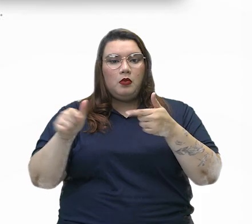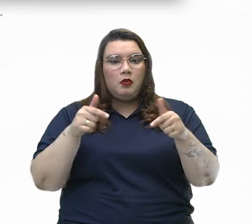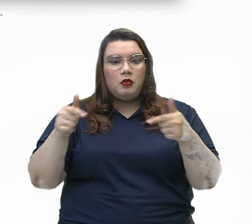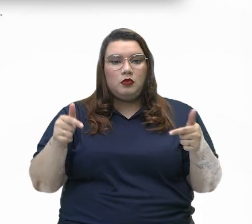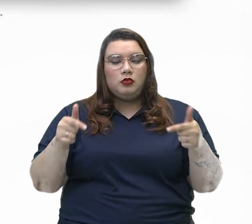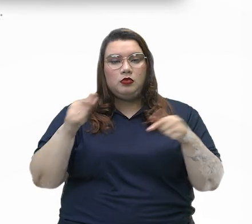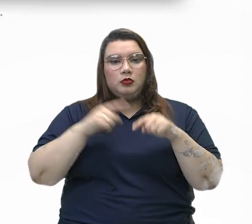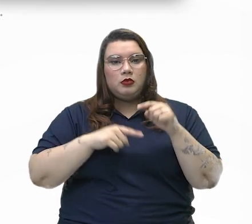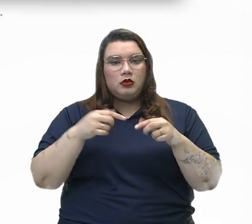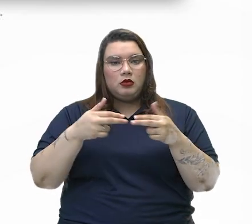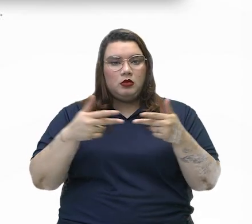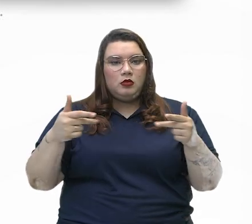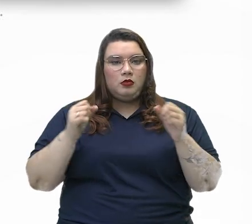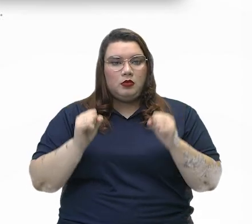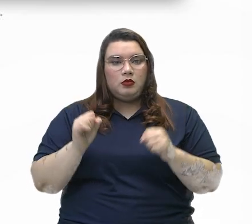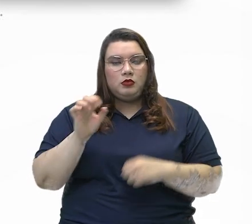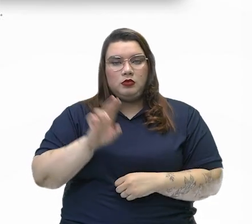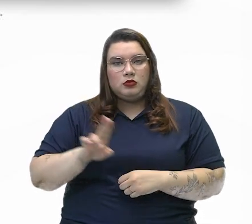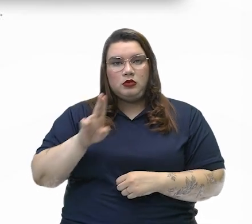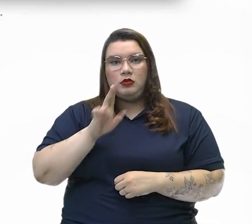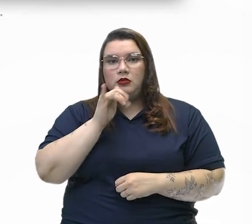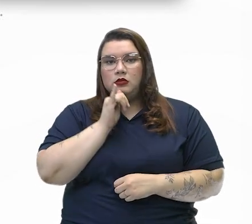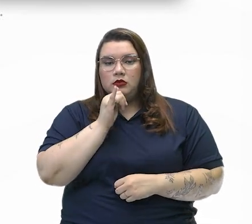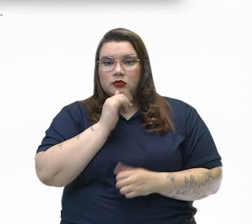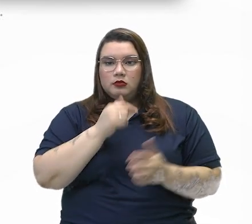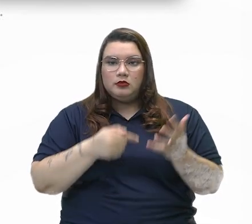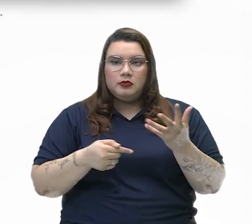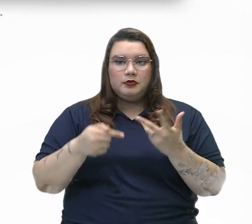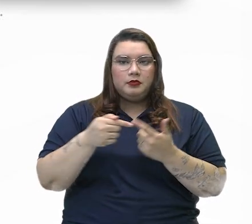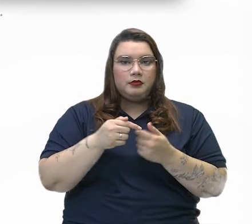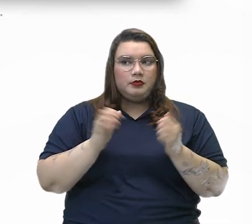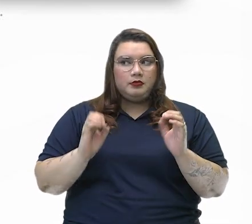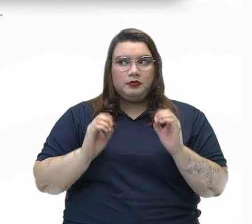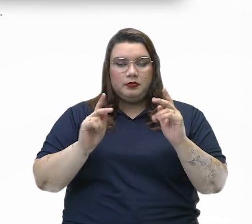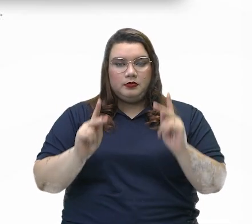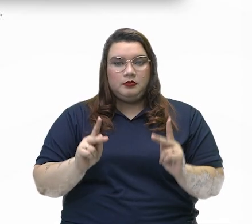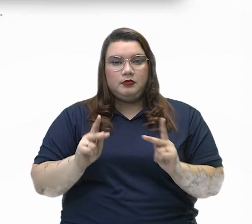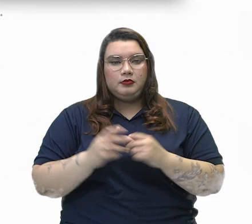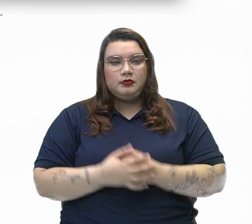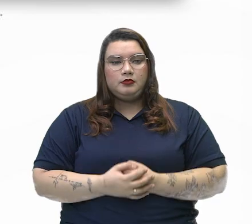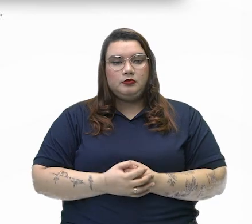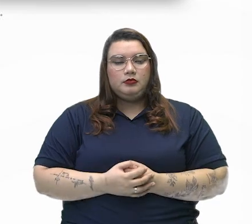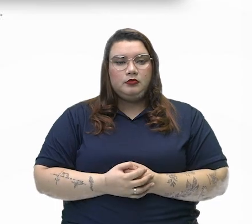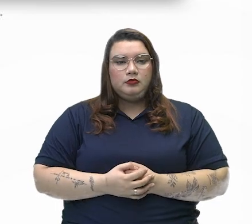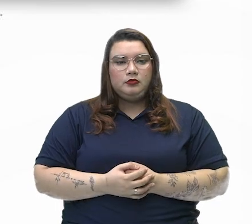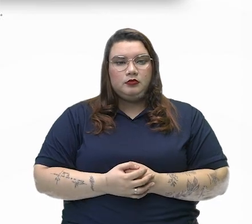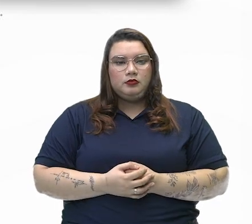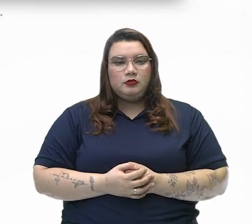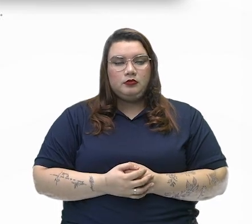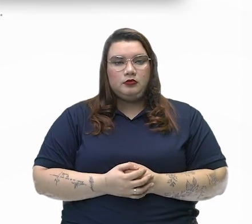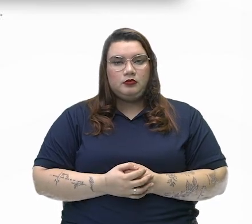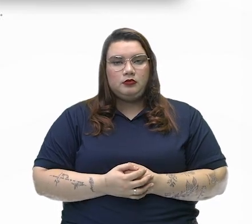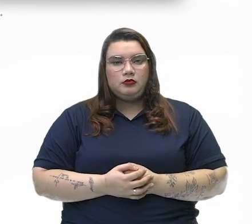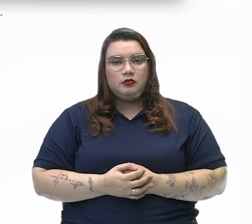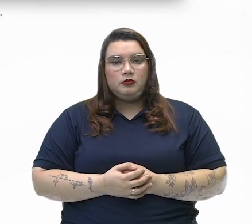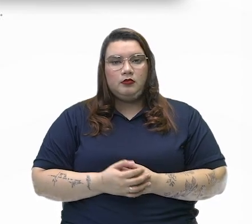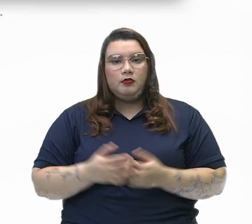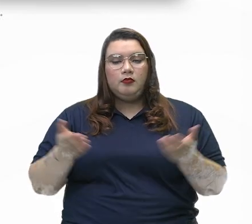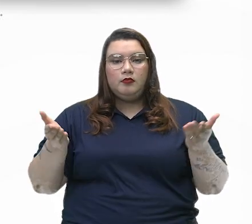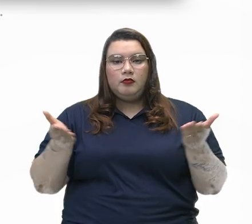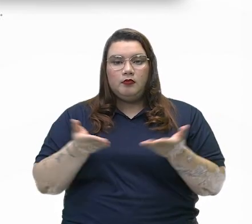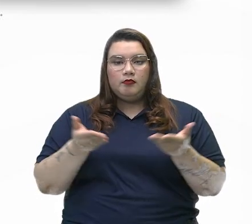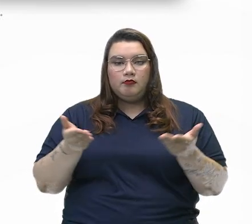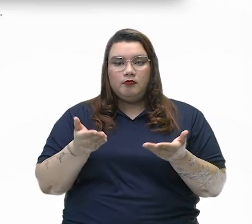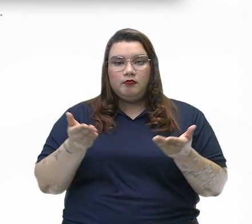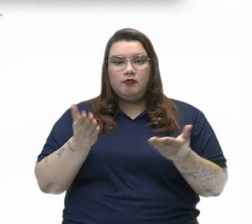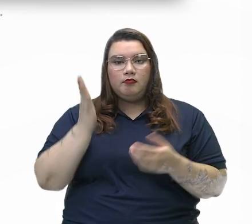outros equipamentos também que a gente pode citar como exemplos aqui para o uso de lentes, certo, pessoal? Então, nós